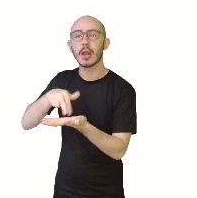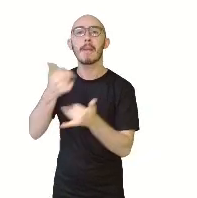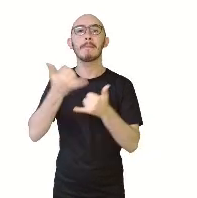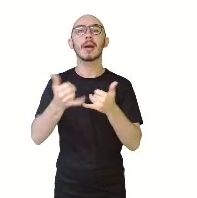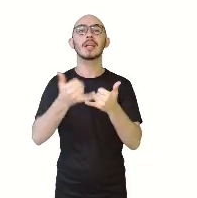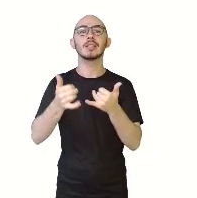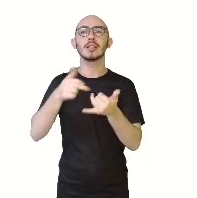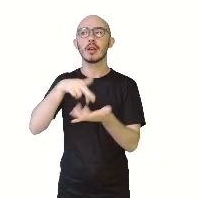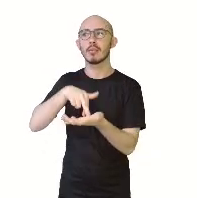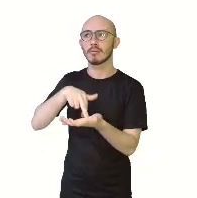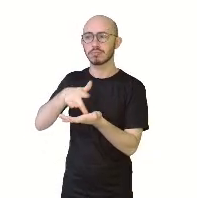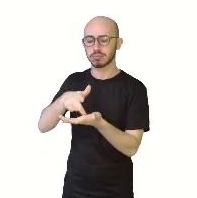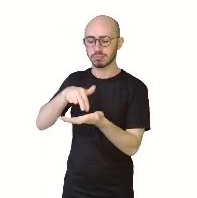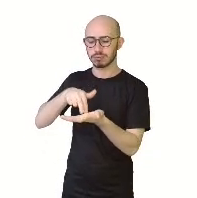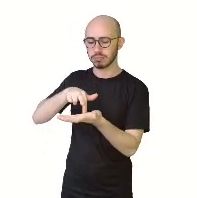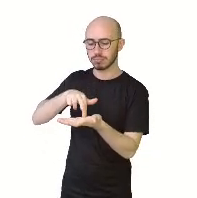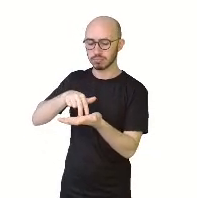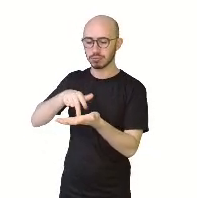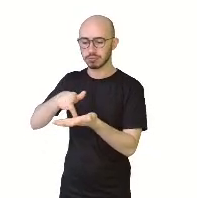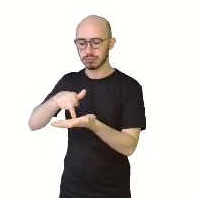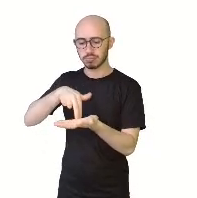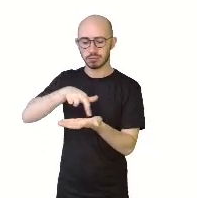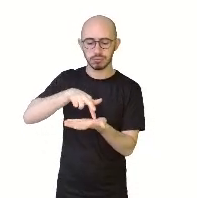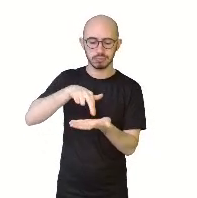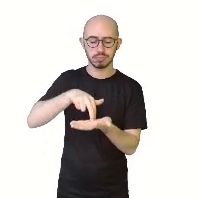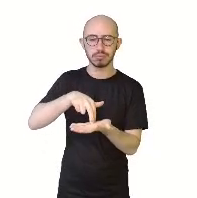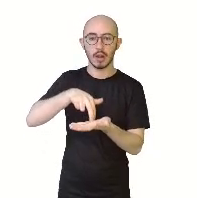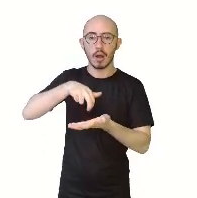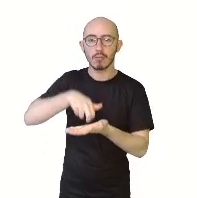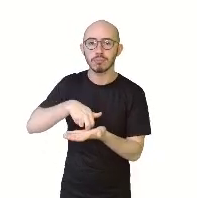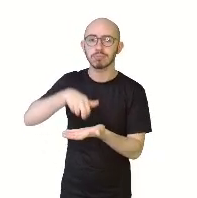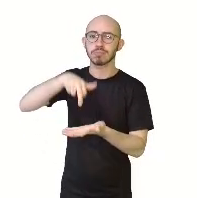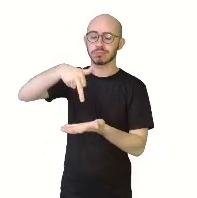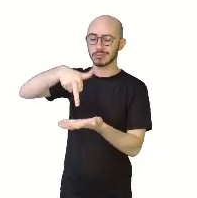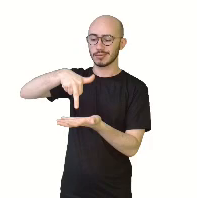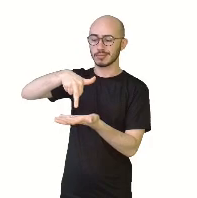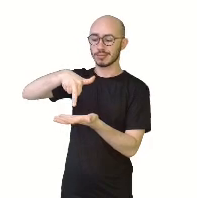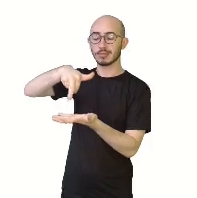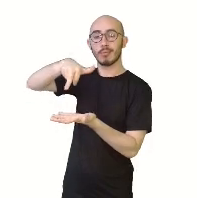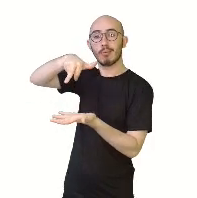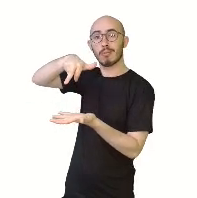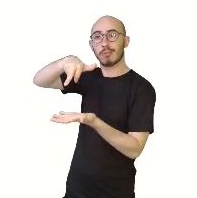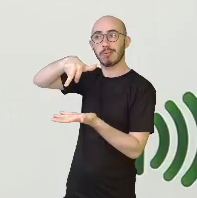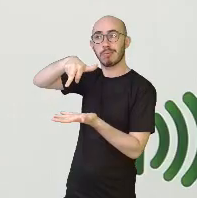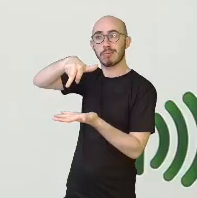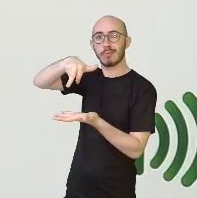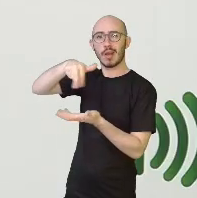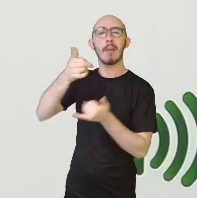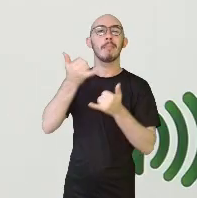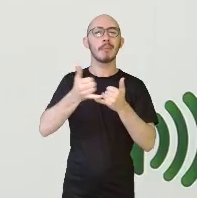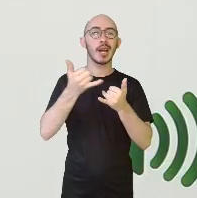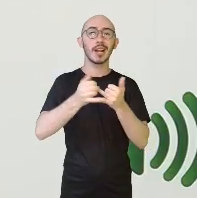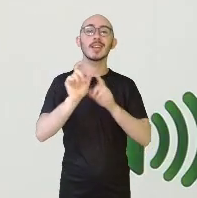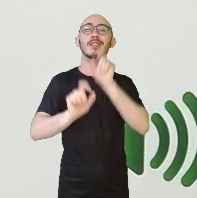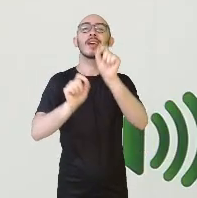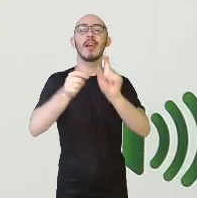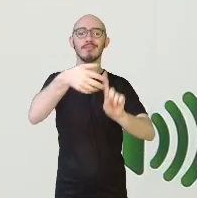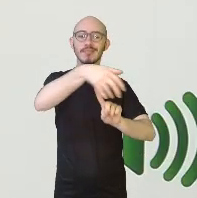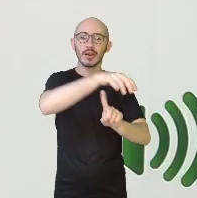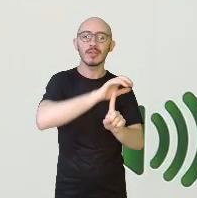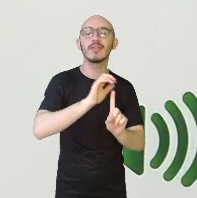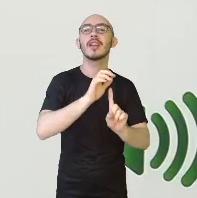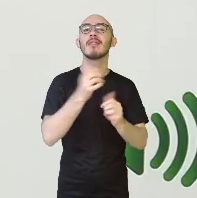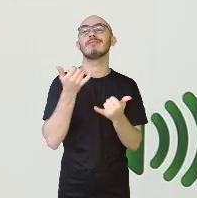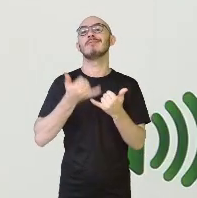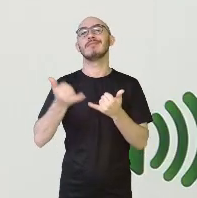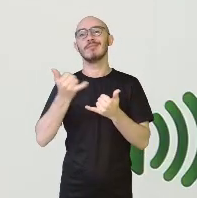movimento coreográfico com as pernas lá em cima. Lembra do frevo? Lembra que tem um passo do frevo que é muito